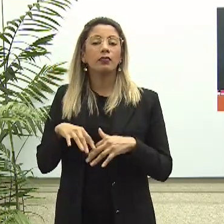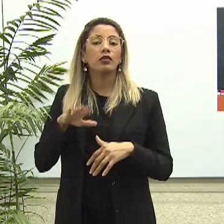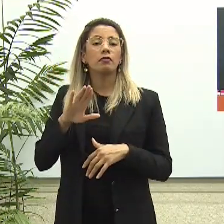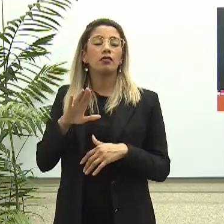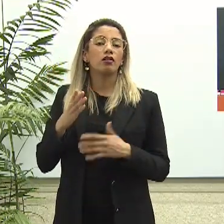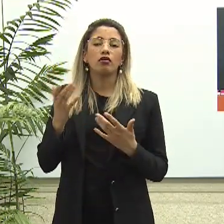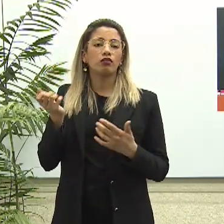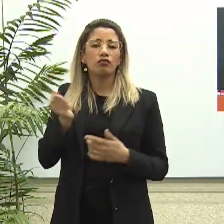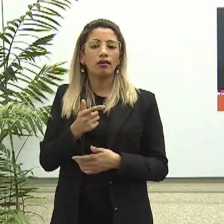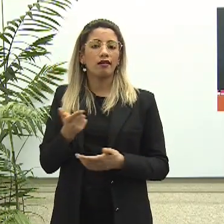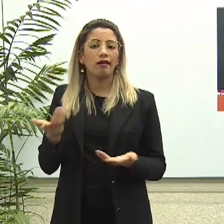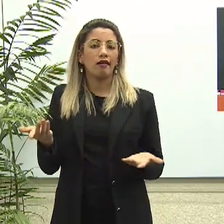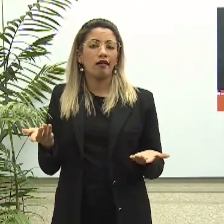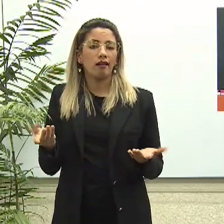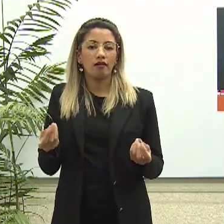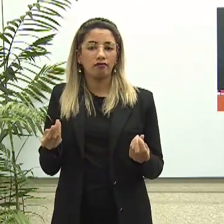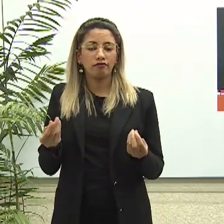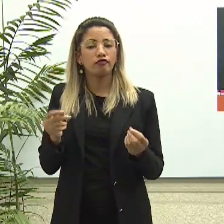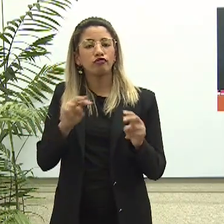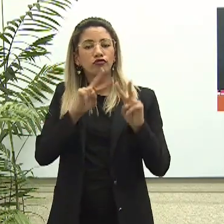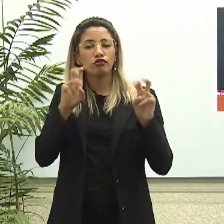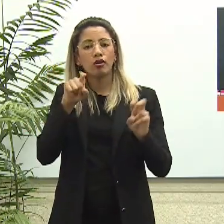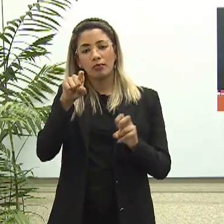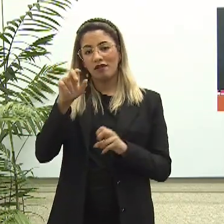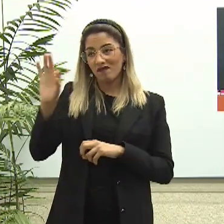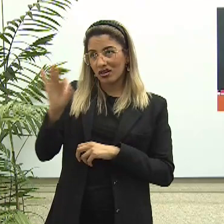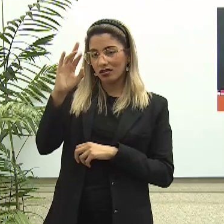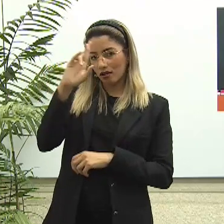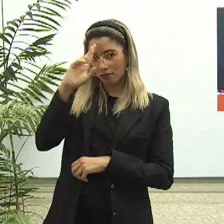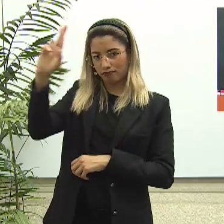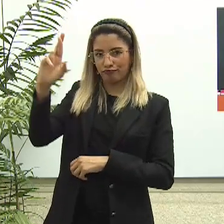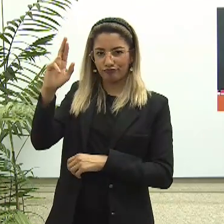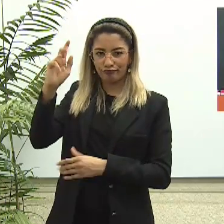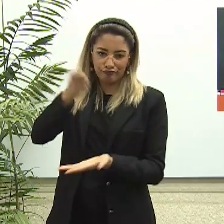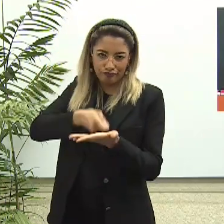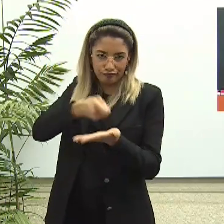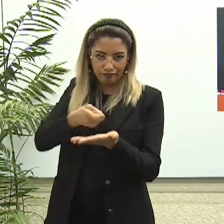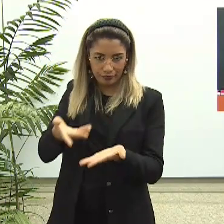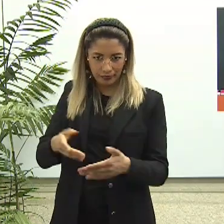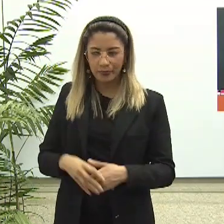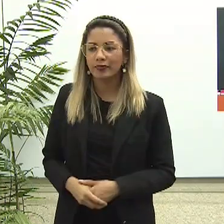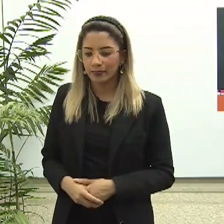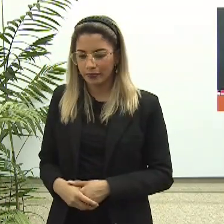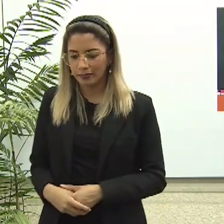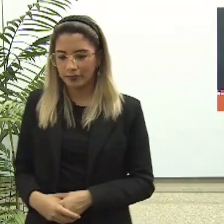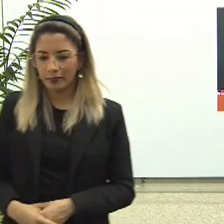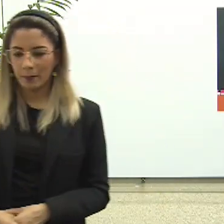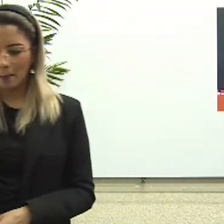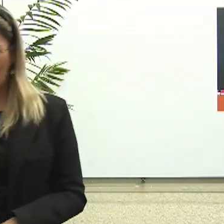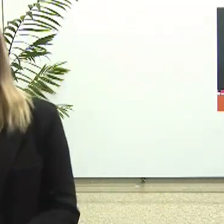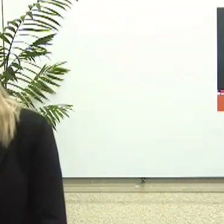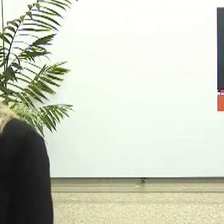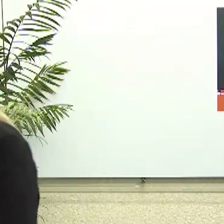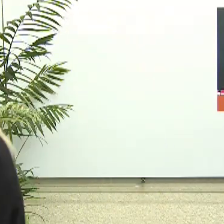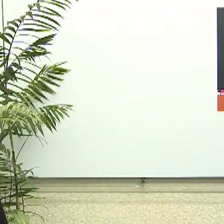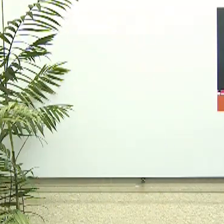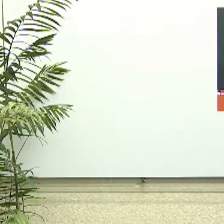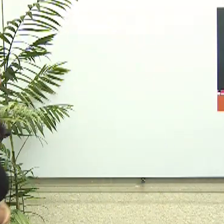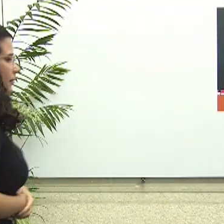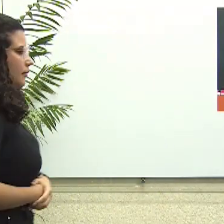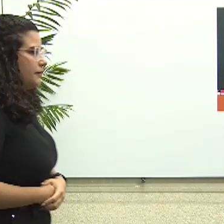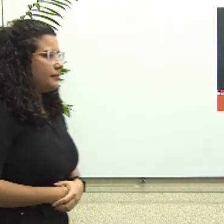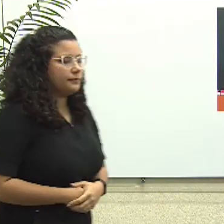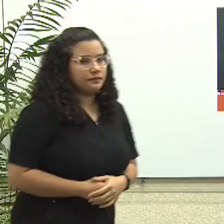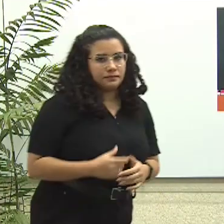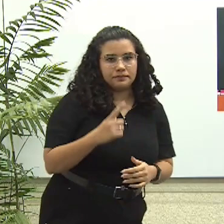do que tá na na eh eh sobre domínio francês mas isso mostra um caminho porque não dá para pensar soberania só com palavras